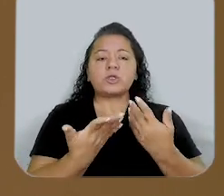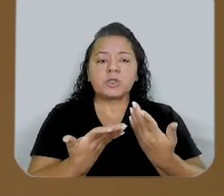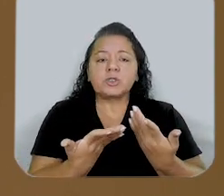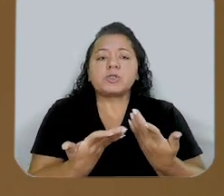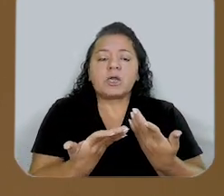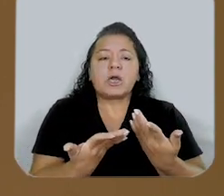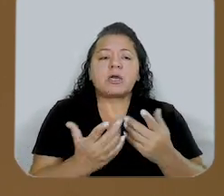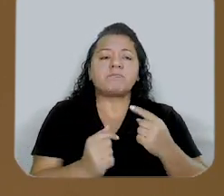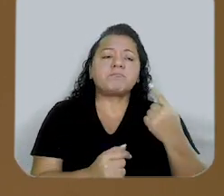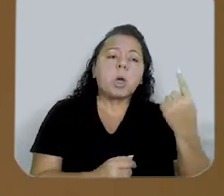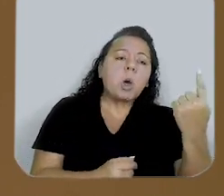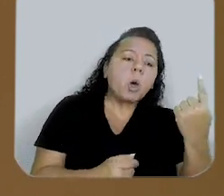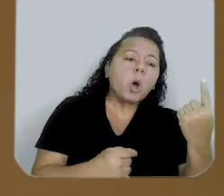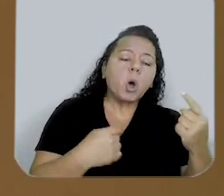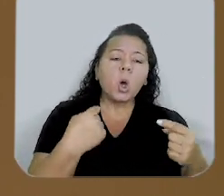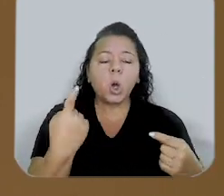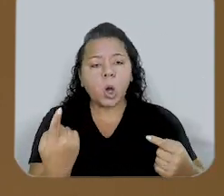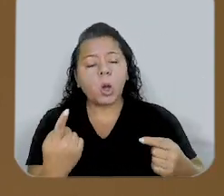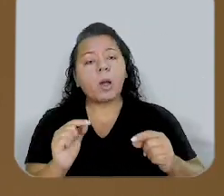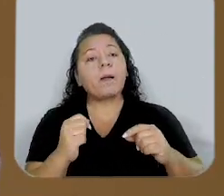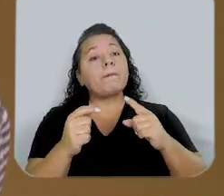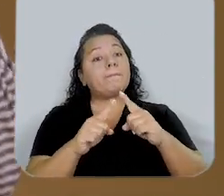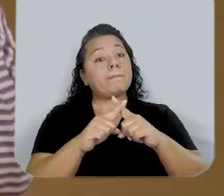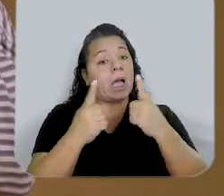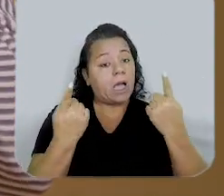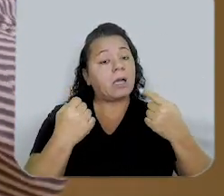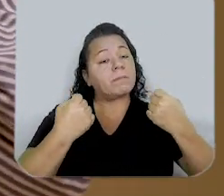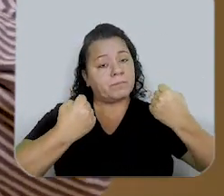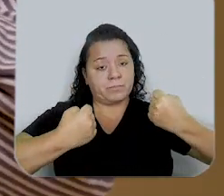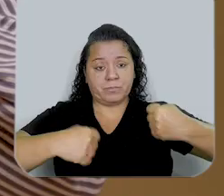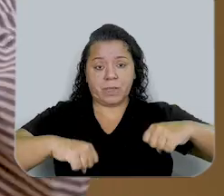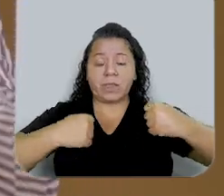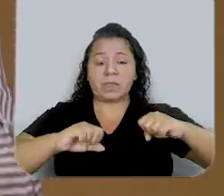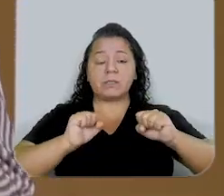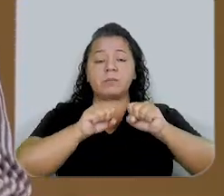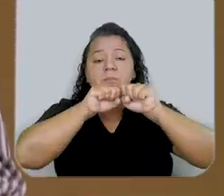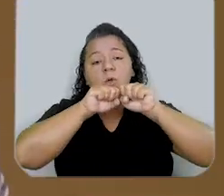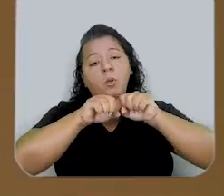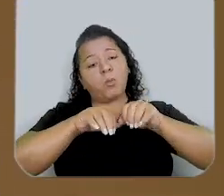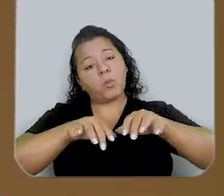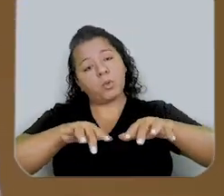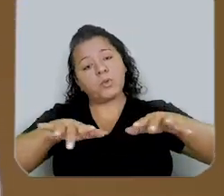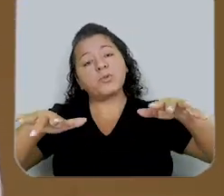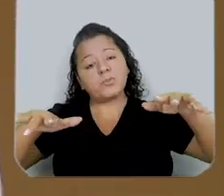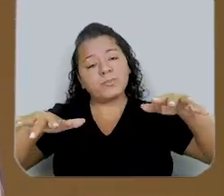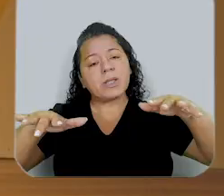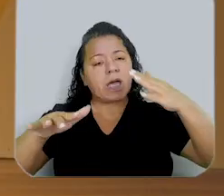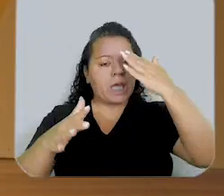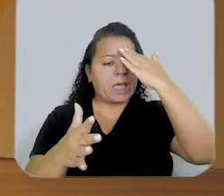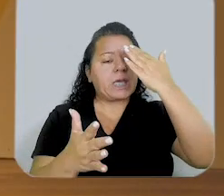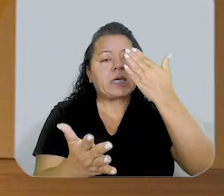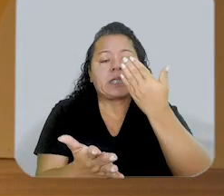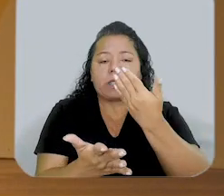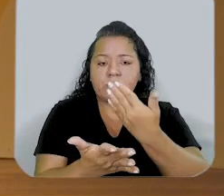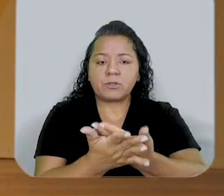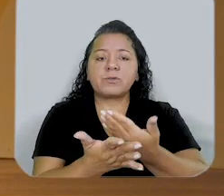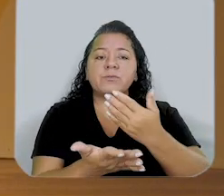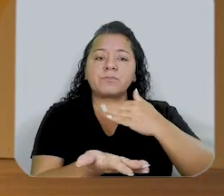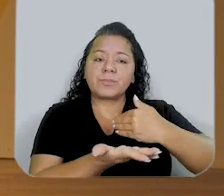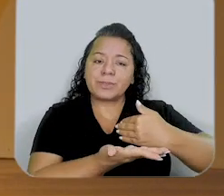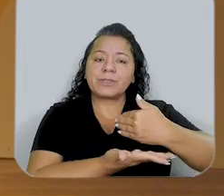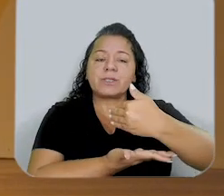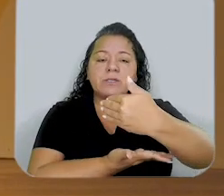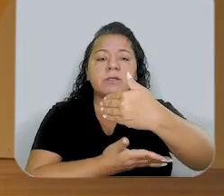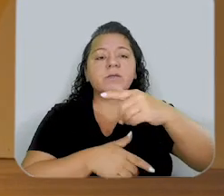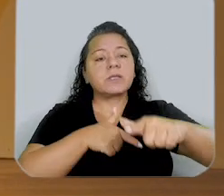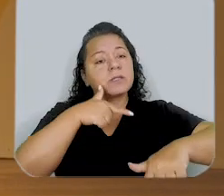e pontuais, né? Mas são precisos e deveriam ser multiplicados. Então, acredito que, inicialmente, nós